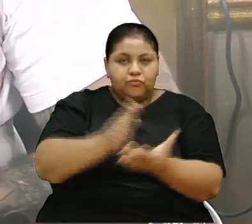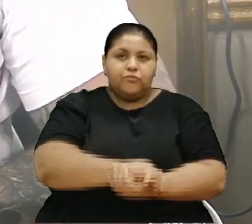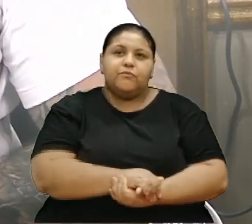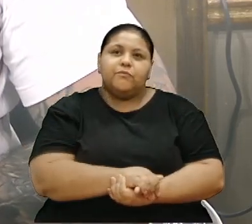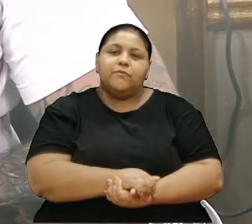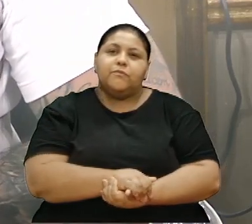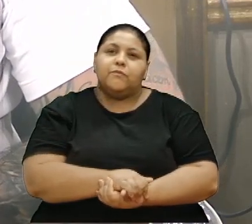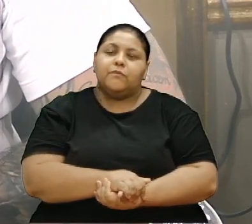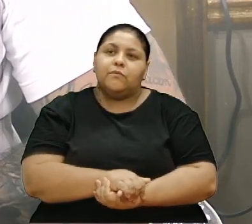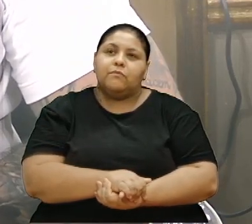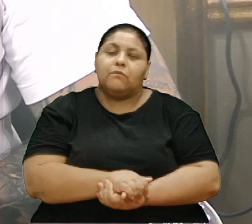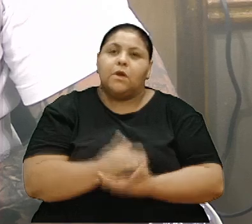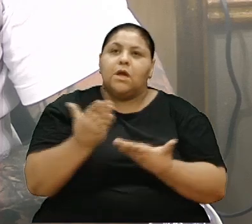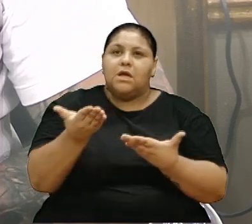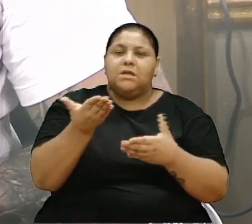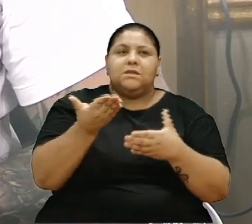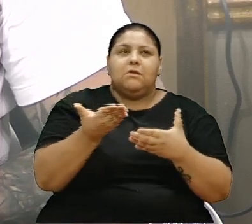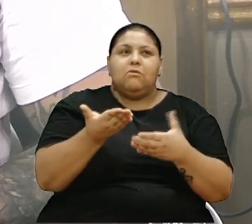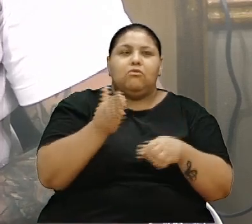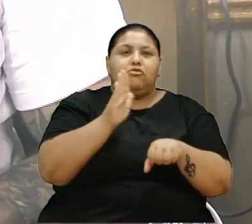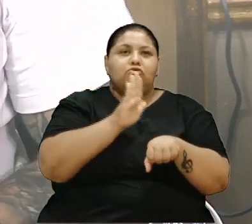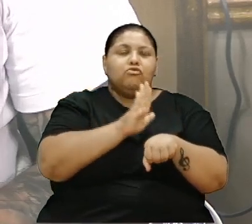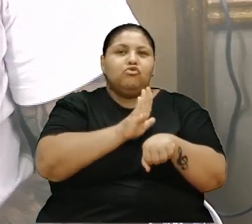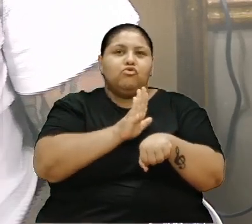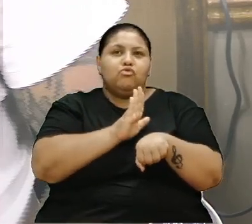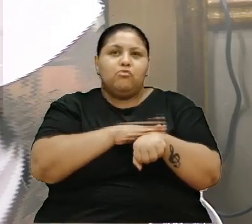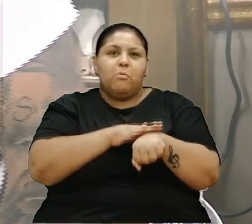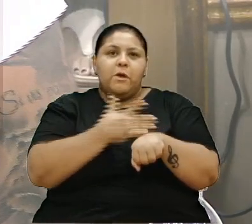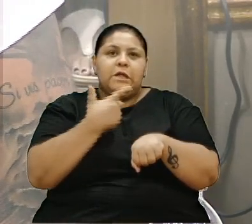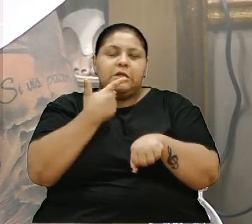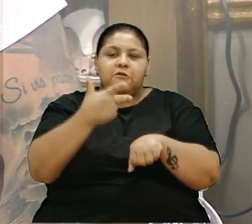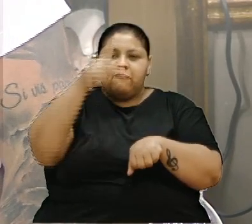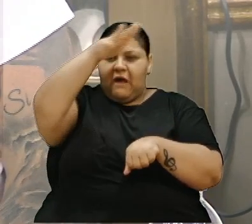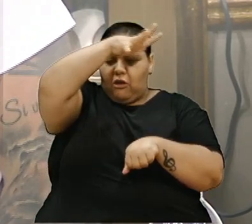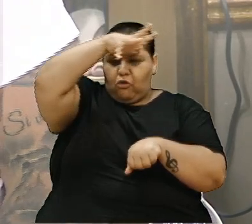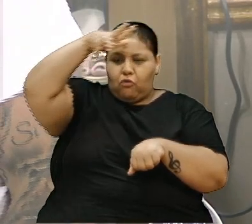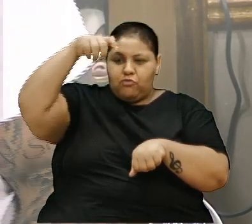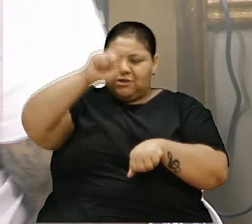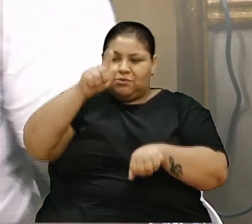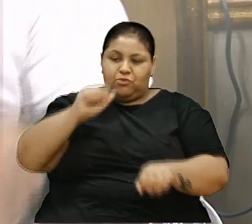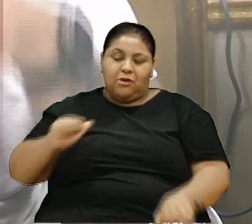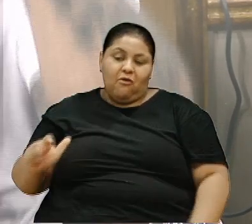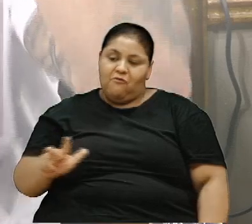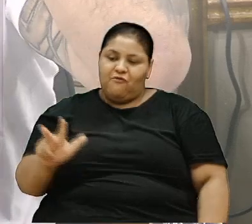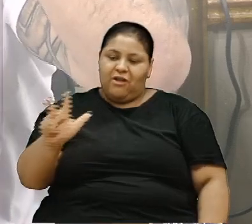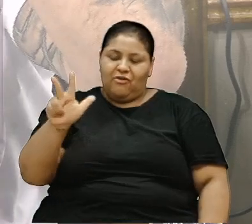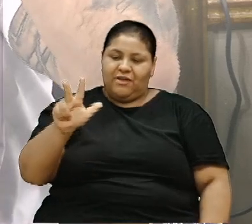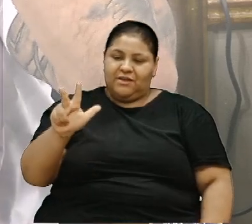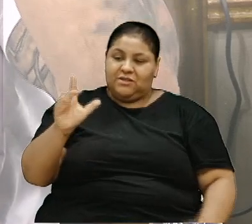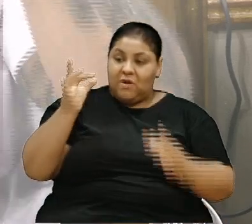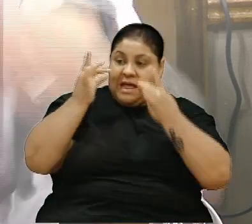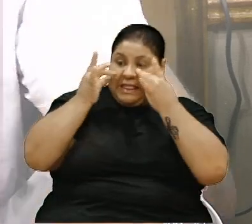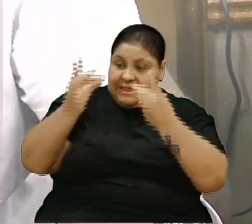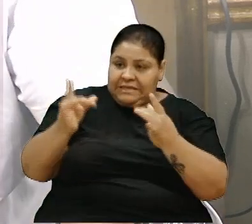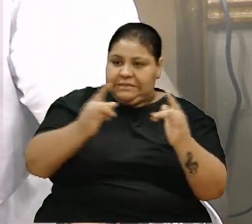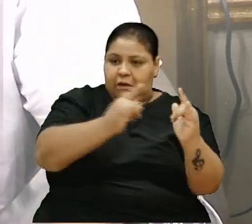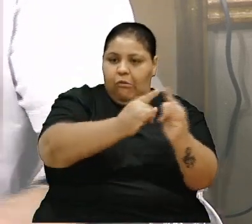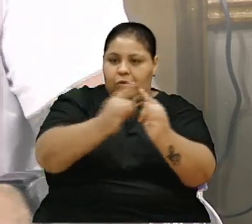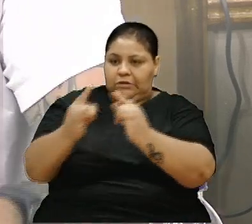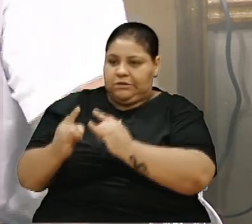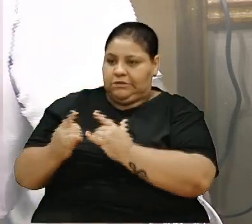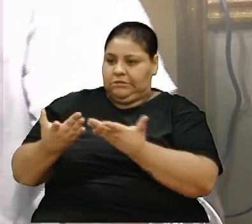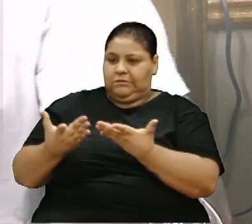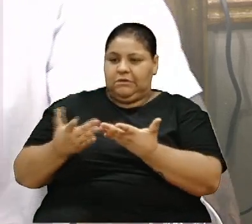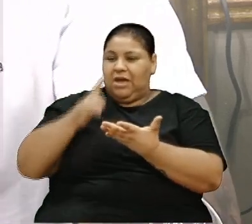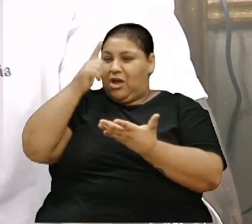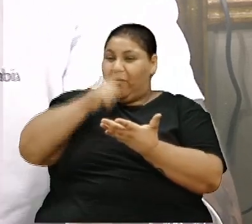ao município como se ele não estivesse dando valor ou dando a devida atenção ao Quindim ou à cultura, eu acho que não está correta